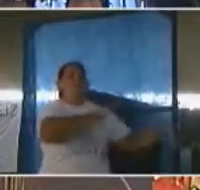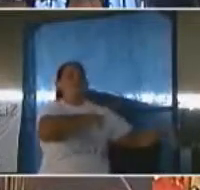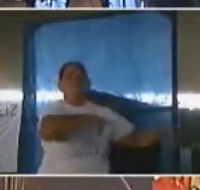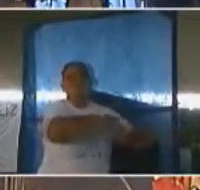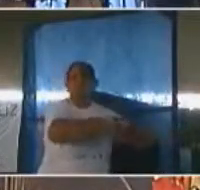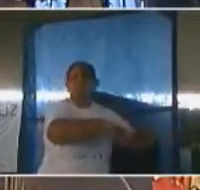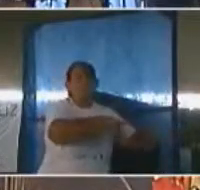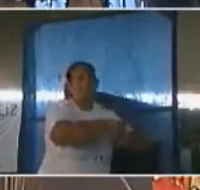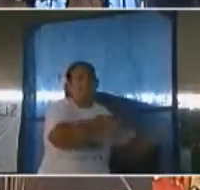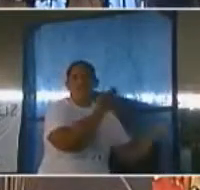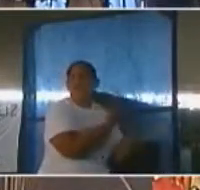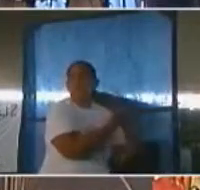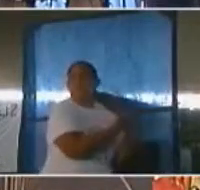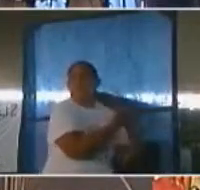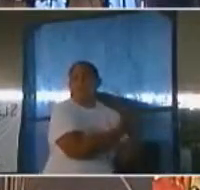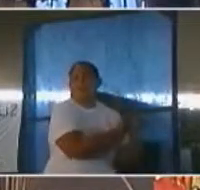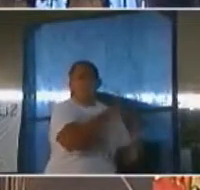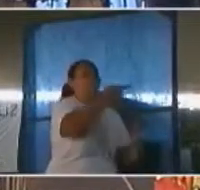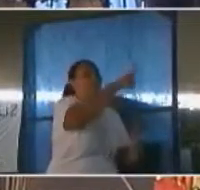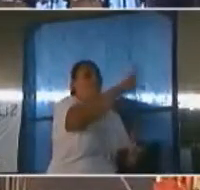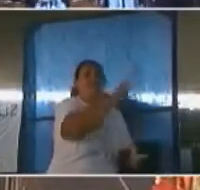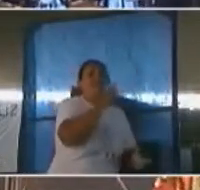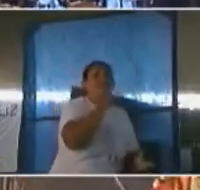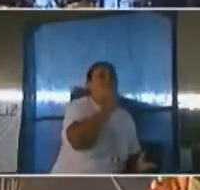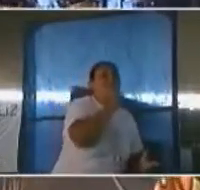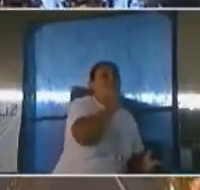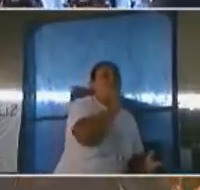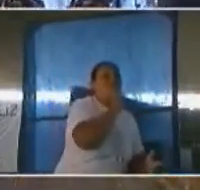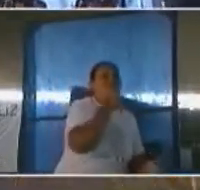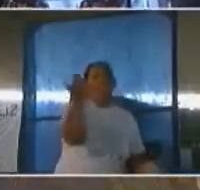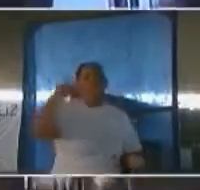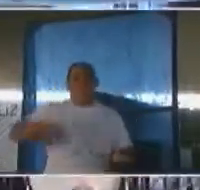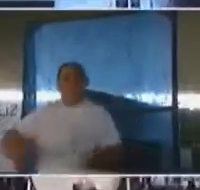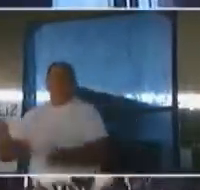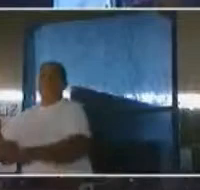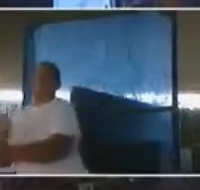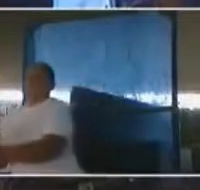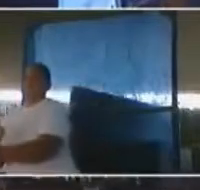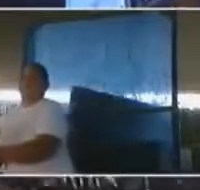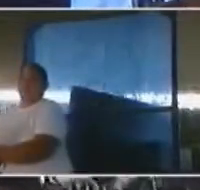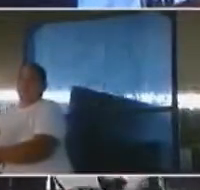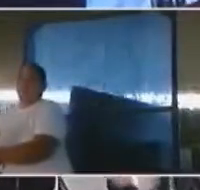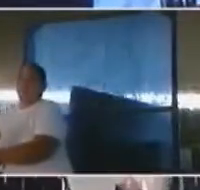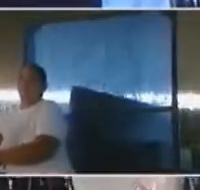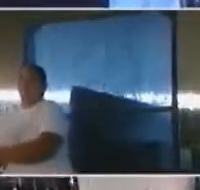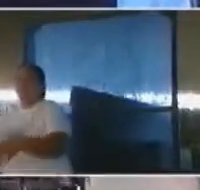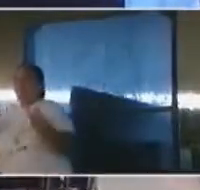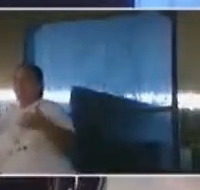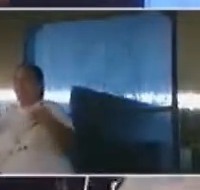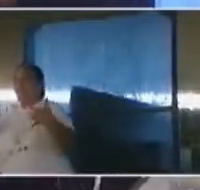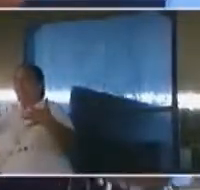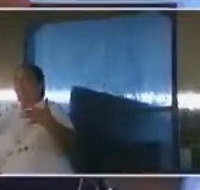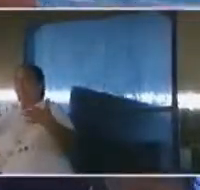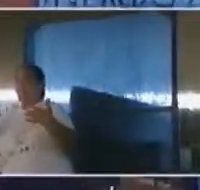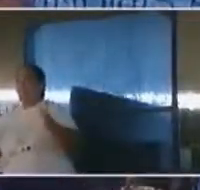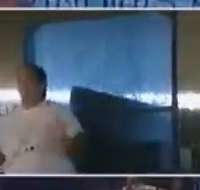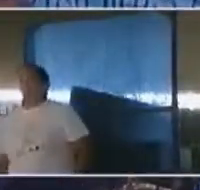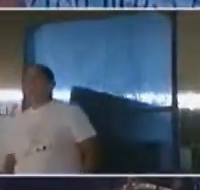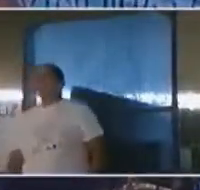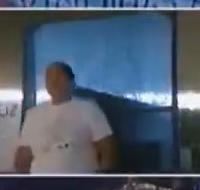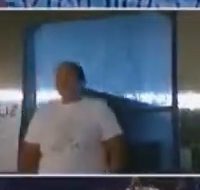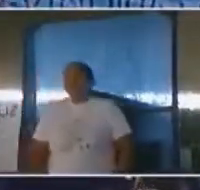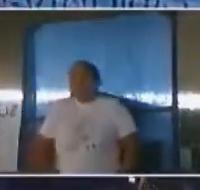Espigão. É muito legal. O Congresso da Juventude Evangélica Luterana na Amazônia